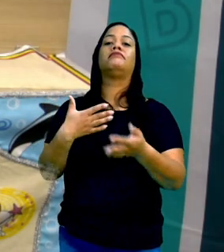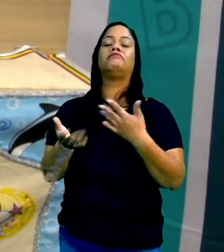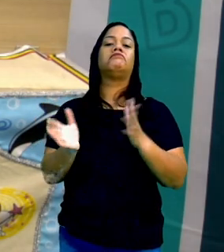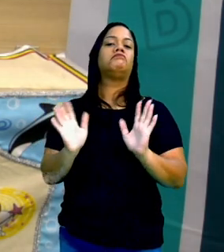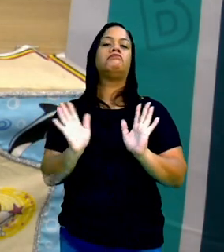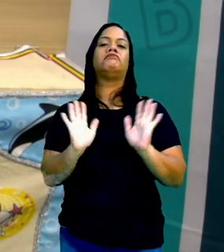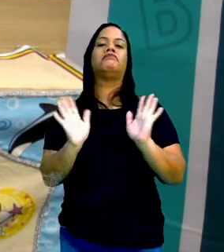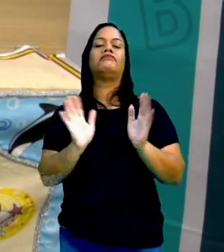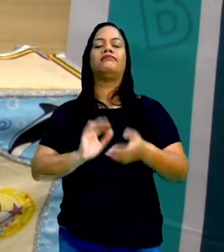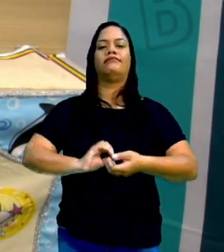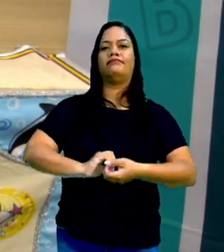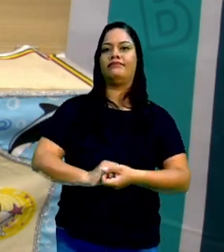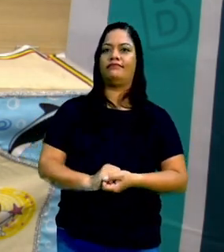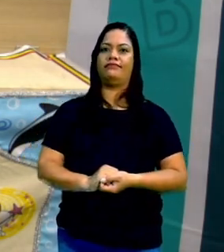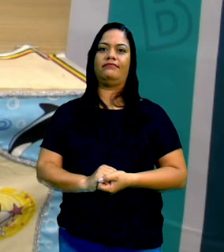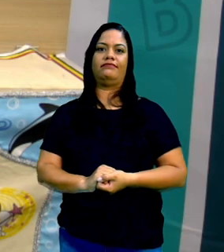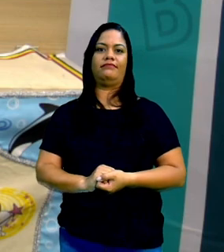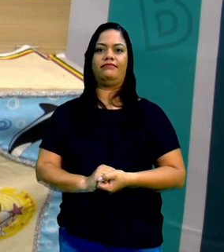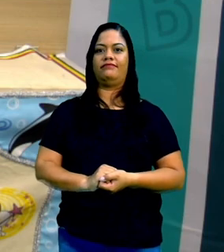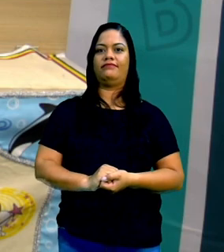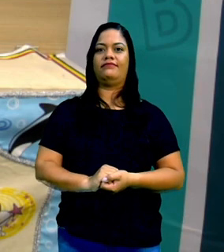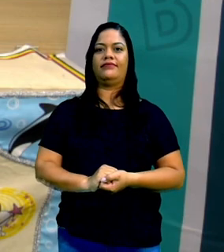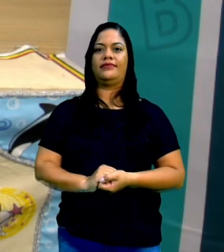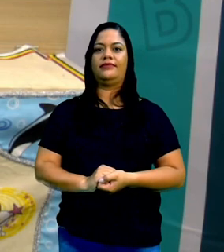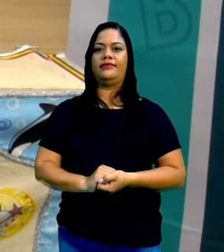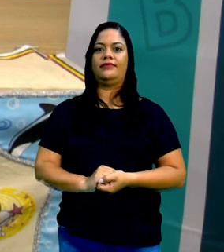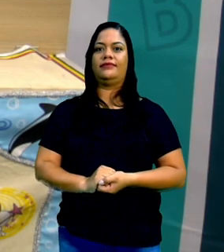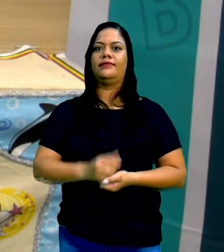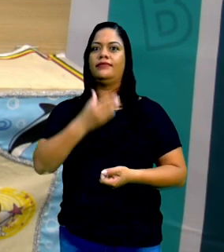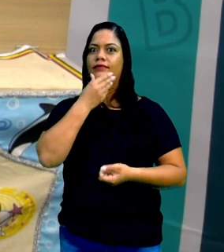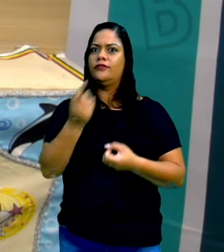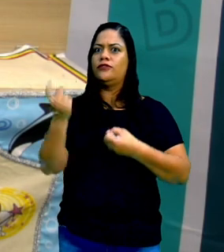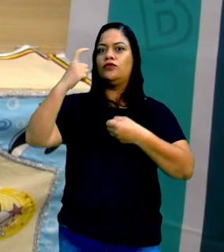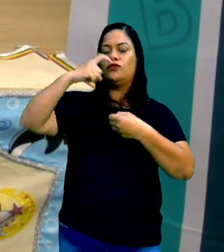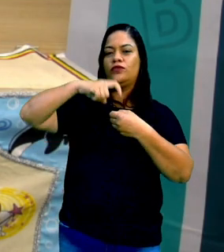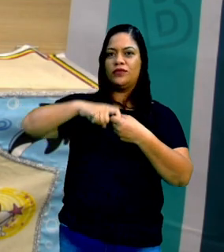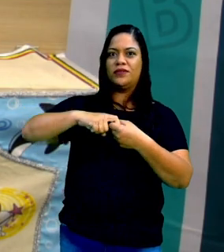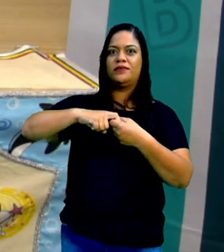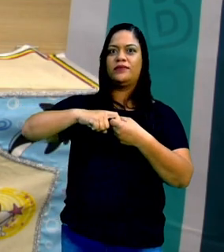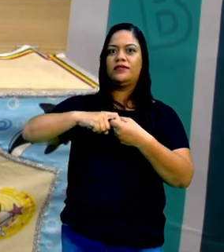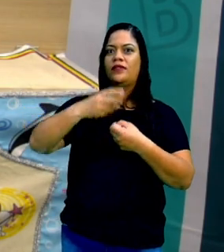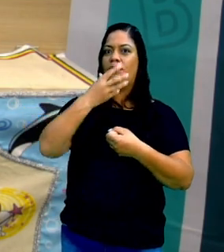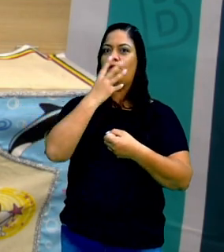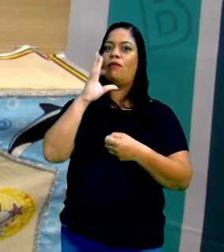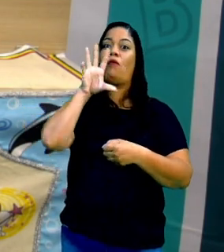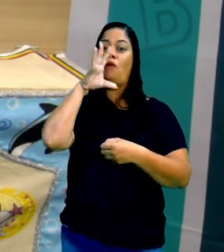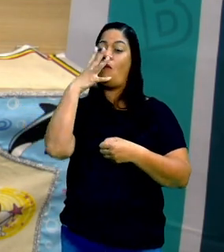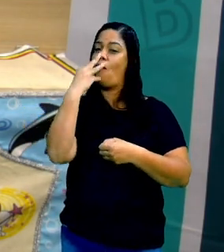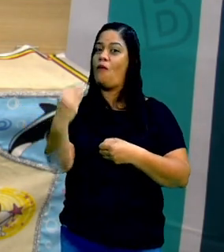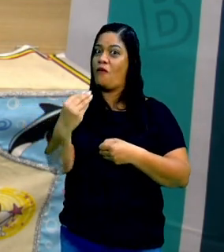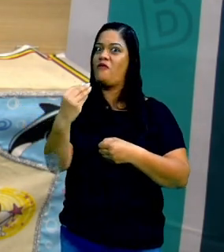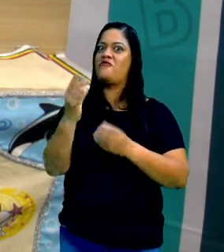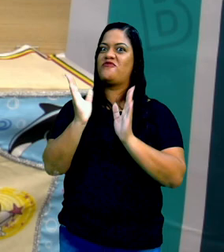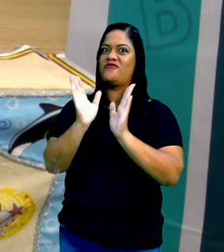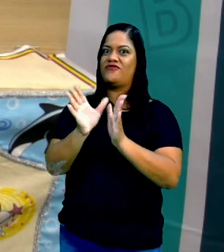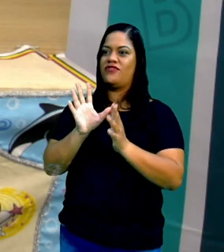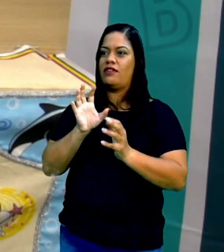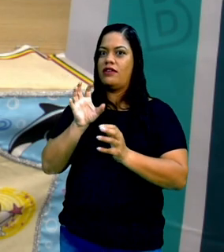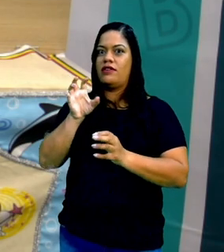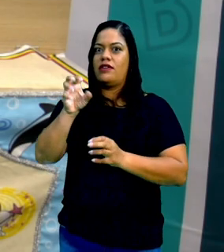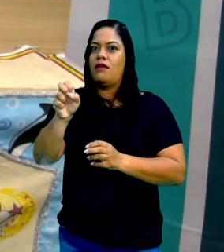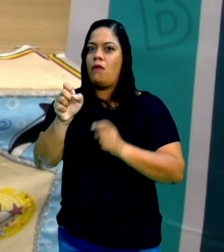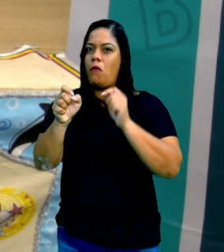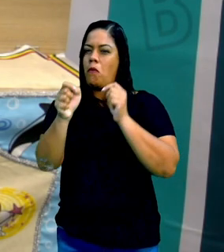ó. Vai pra lá, Pedro. Pra Pedro. E ele voltou desesperado e o lobo já ia agarrando uma